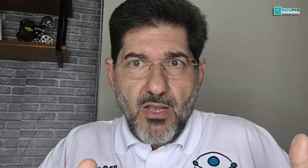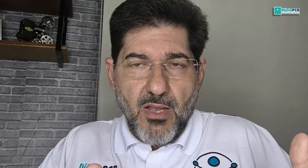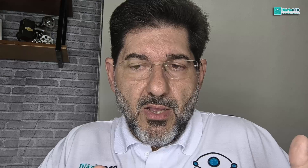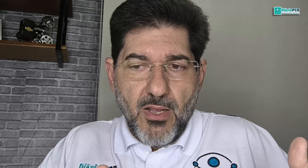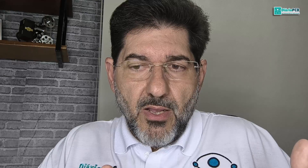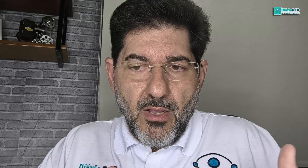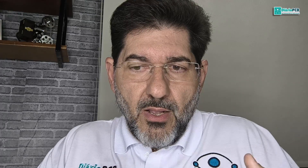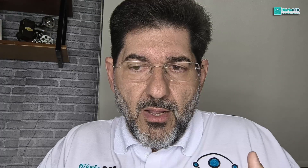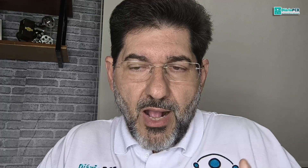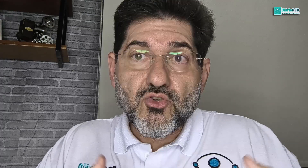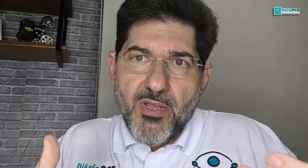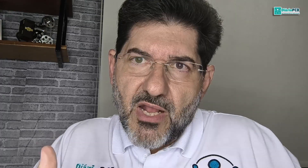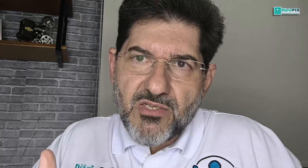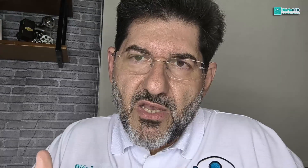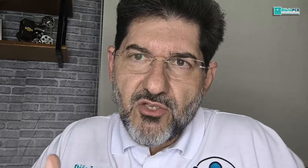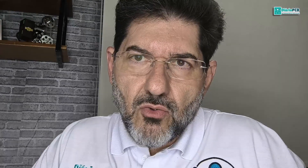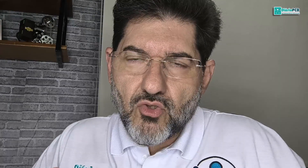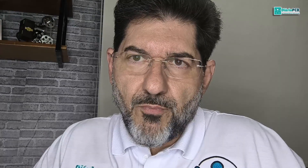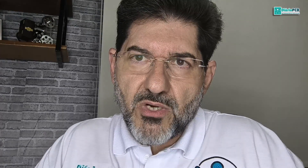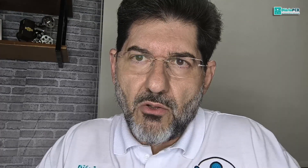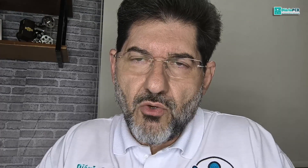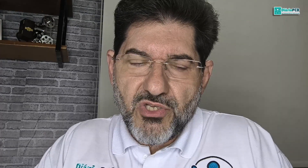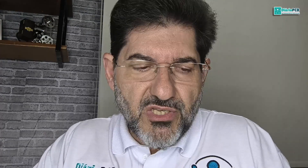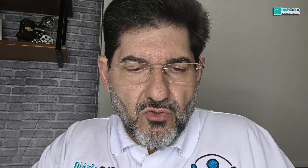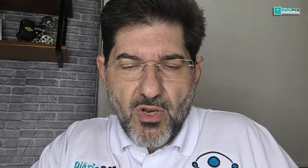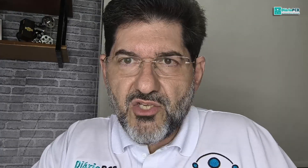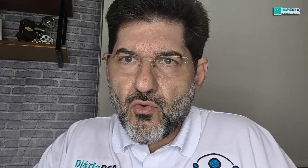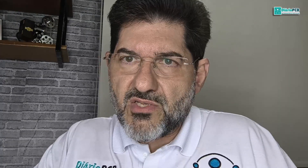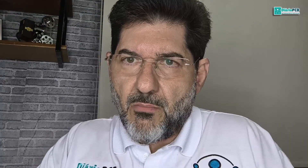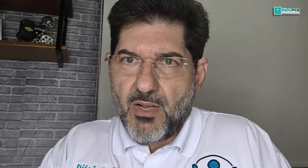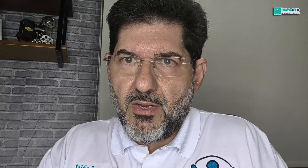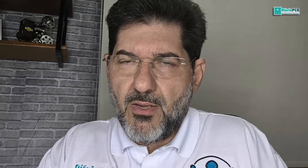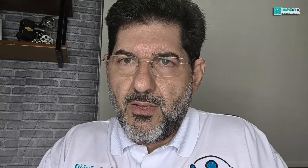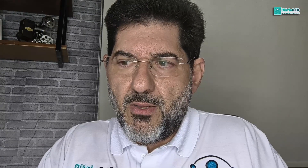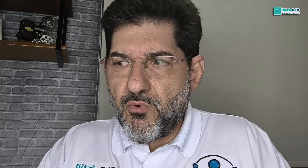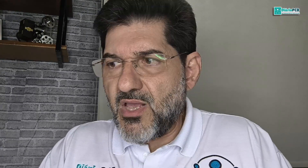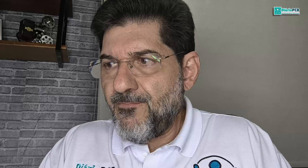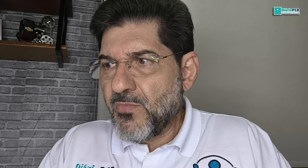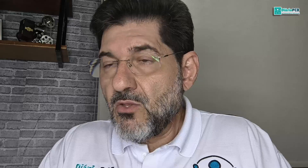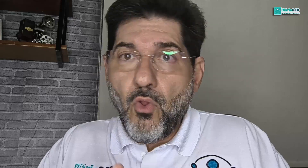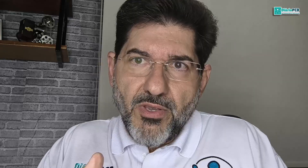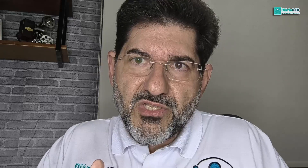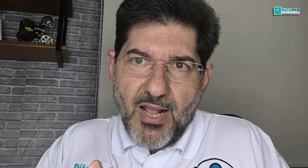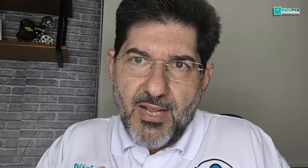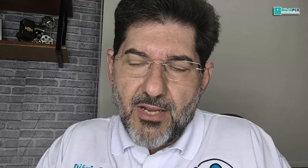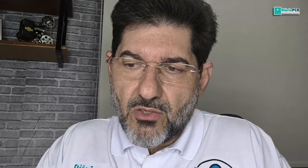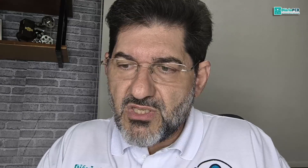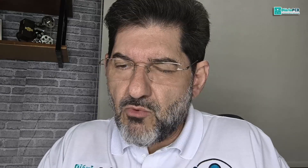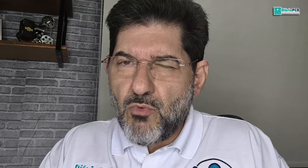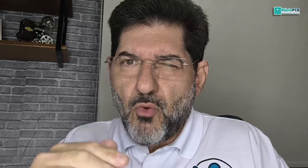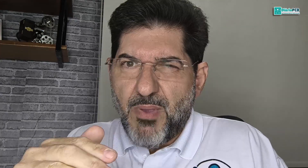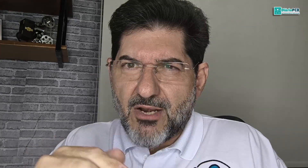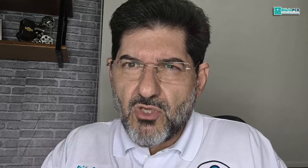mais achou interessante no nosso portal de notícias durante toda a semana. Porque no Instagram